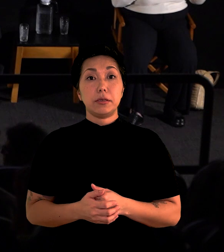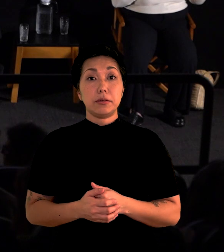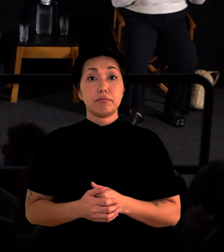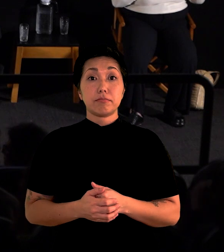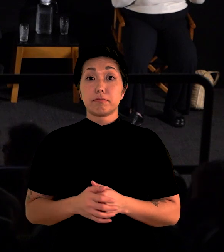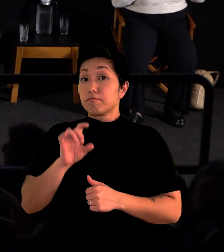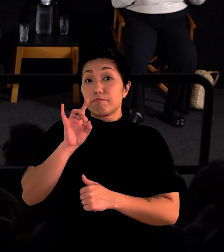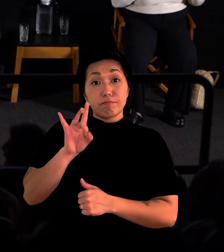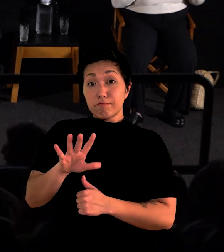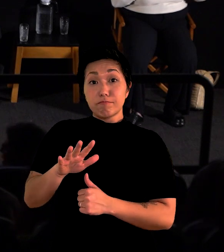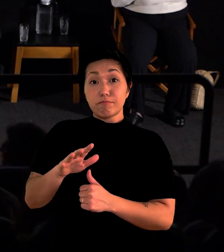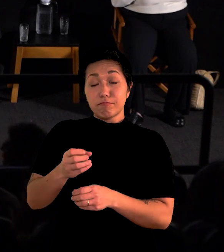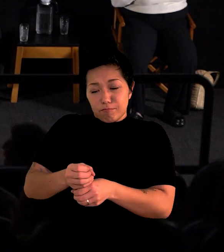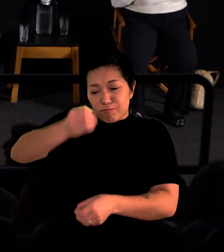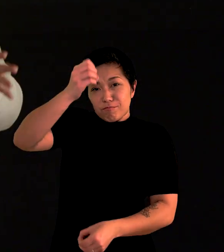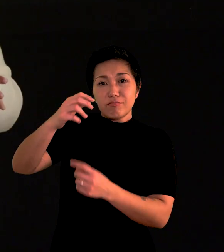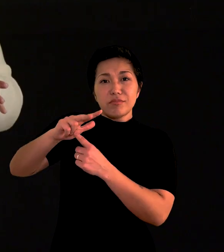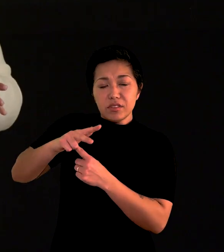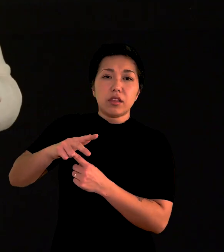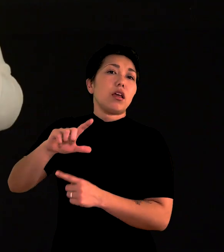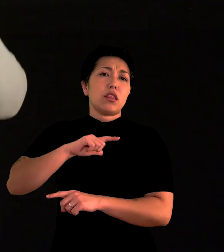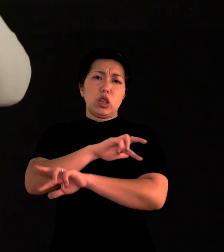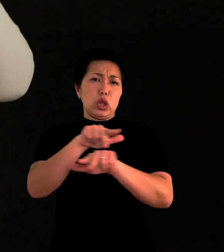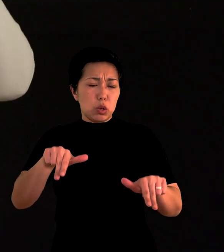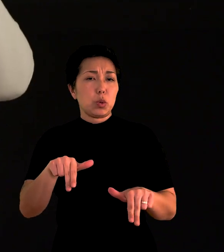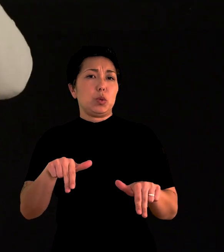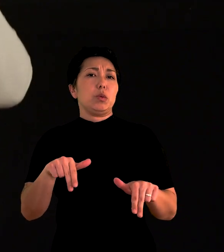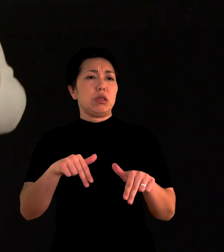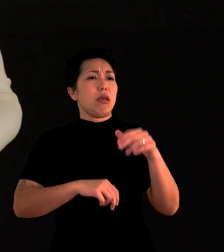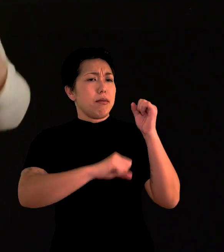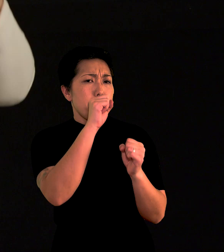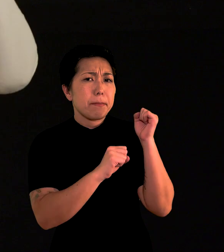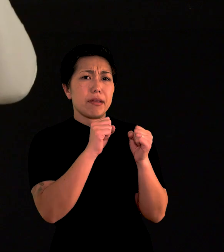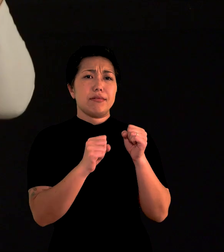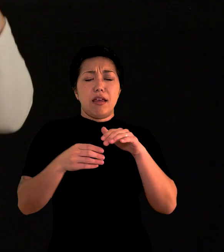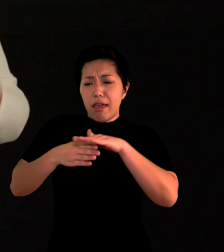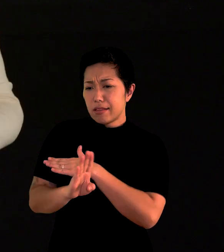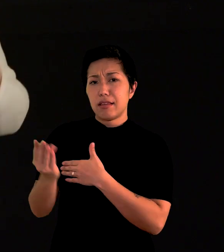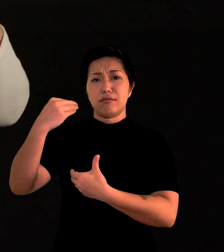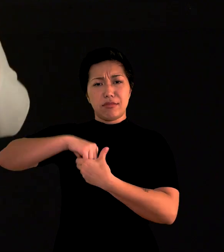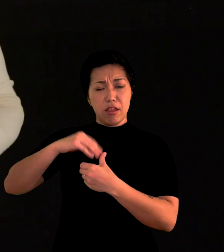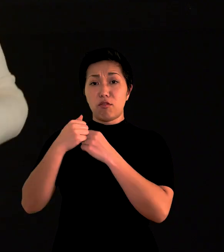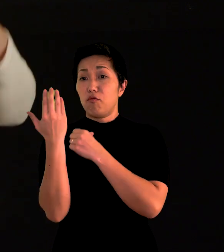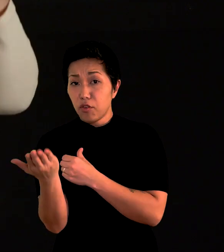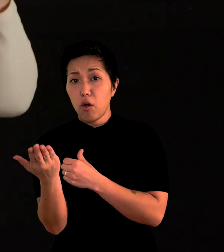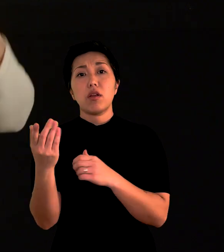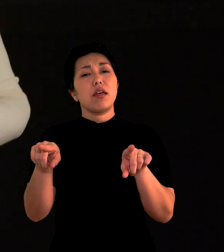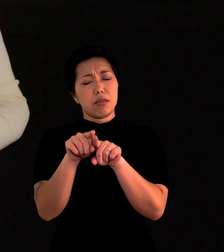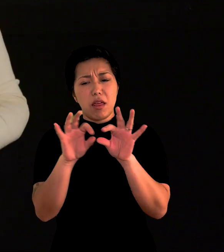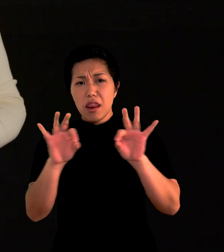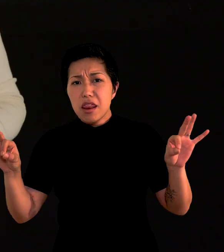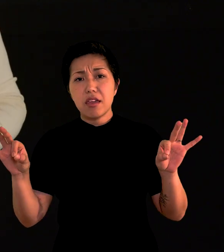assim, imagina que não é só os aerogeradores, subestações, acessos internos,